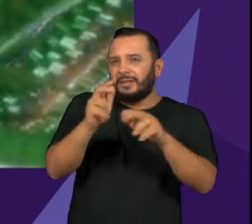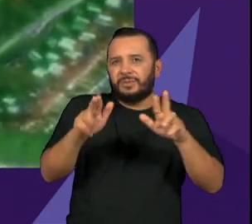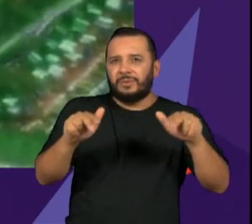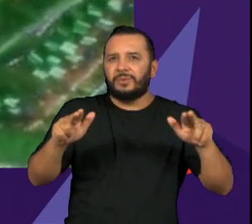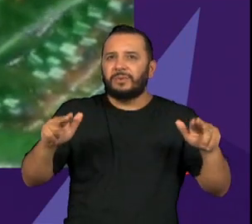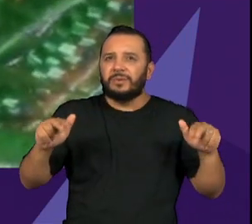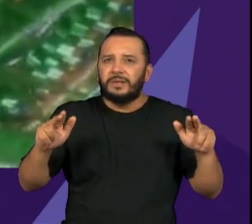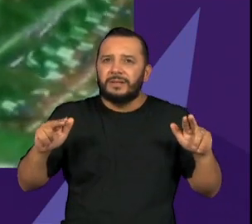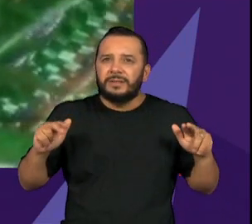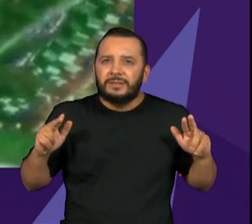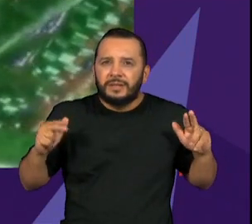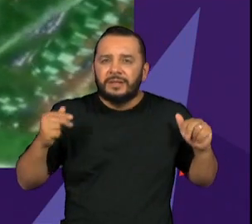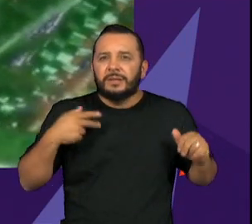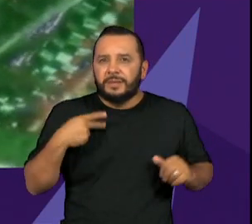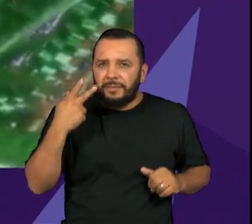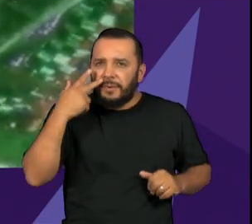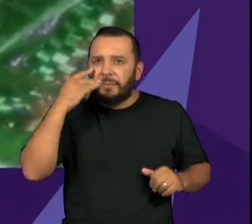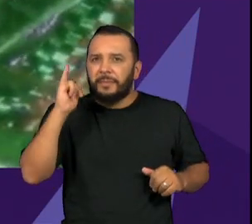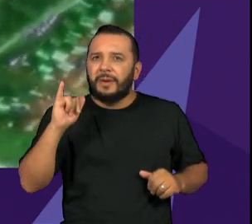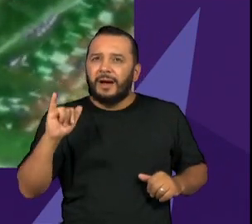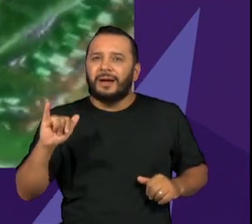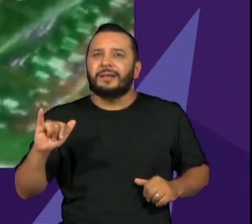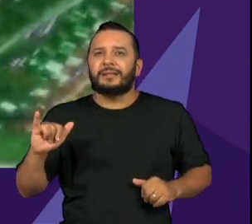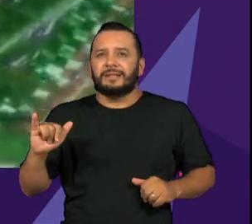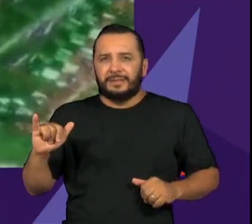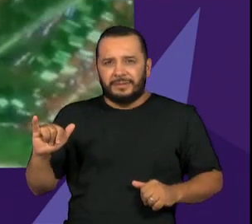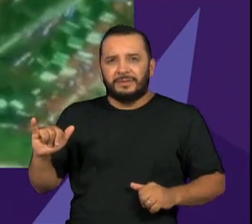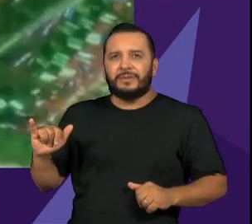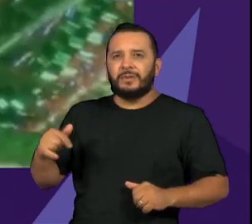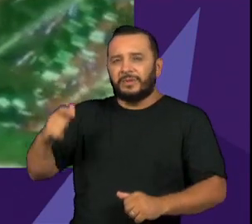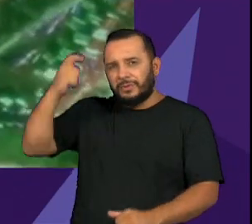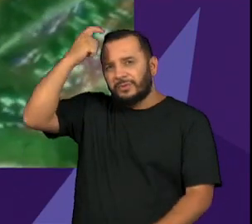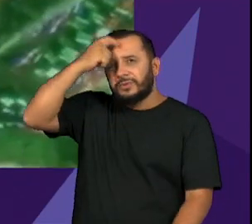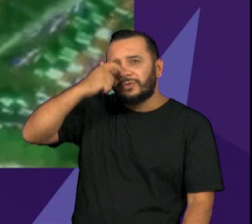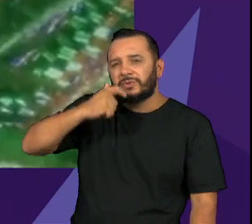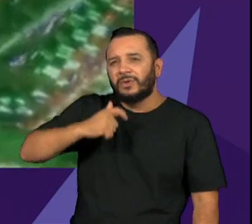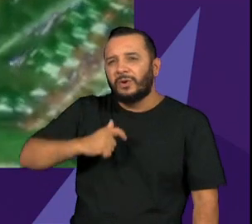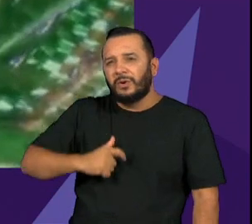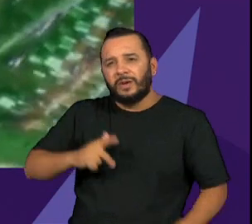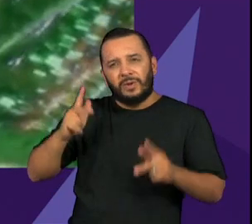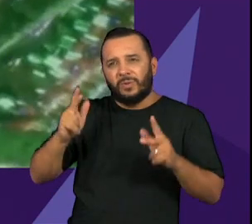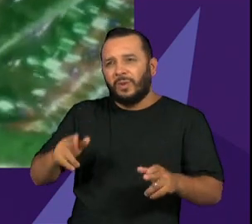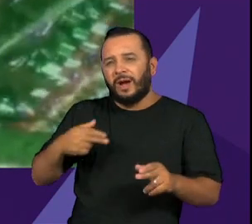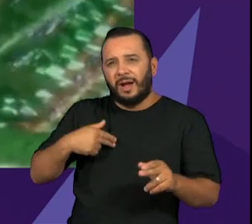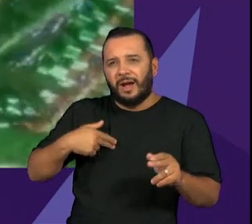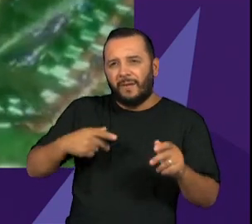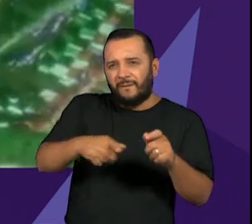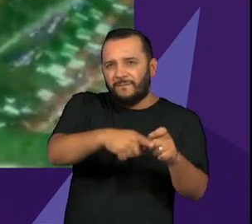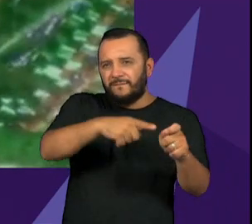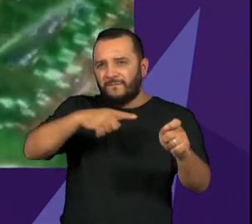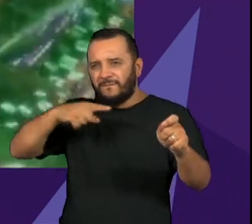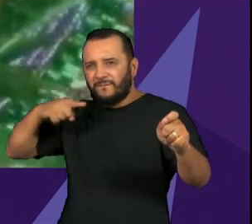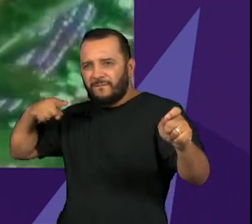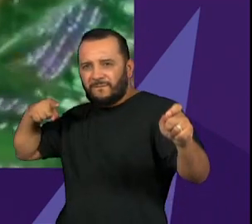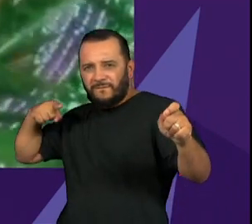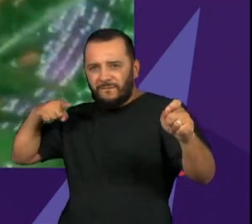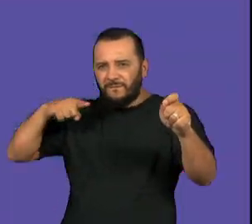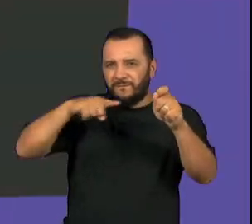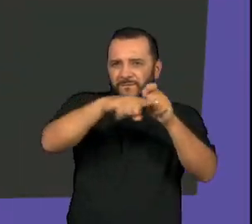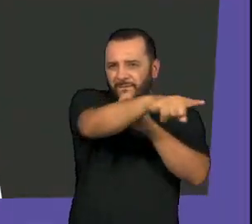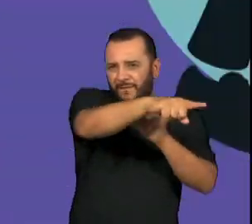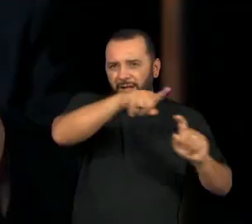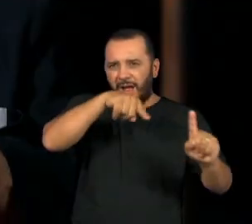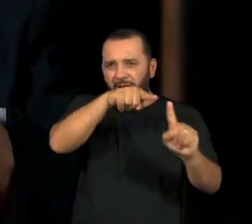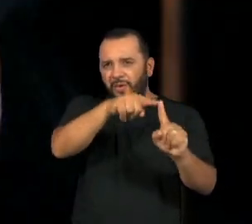Piaru, meu pai Oxóssi, eu sou sua flecha, pronta pra